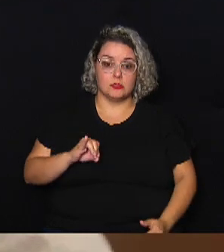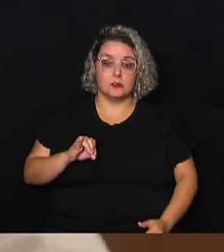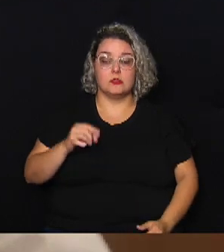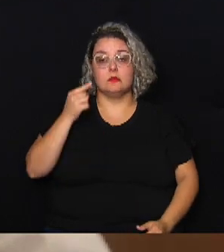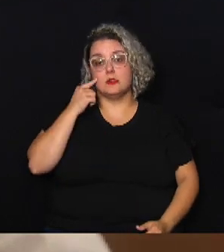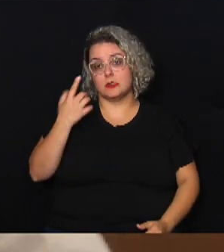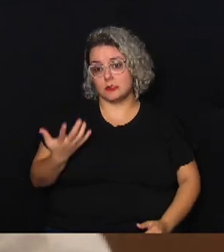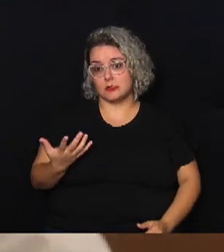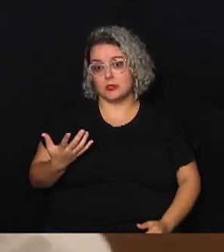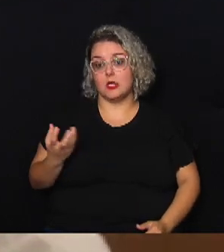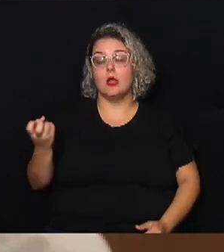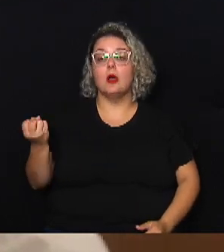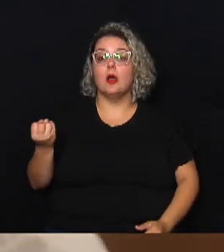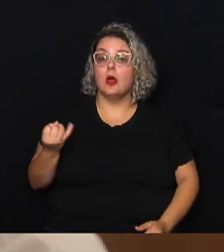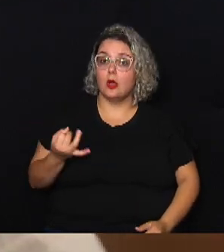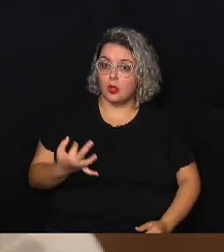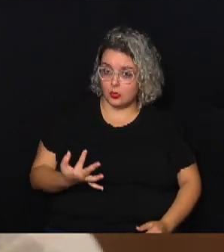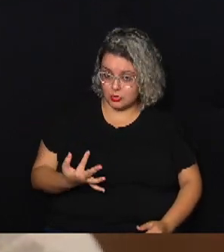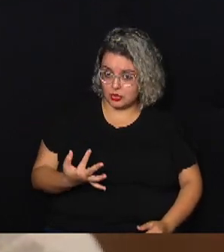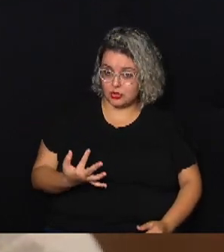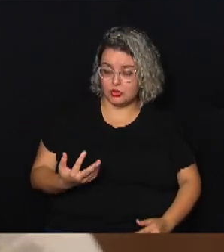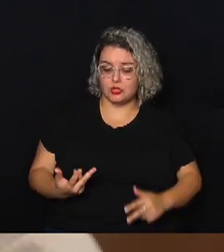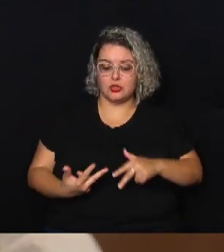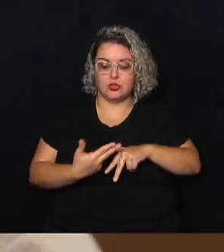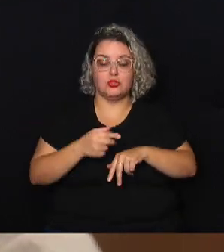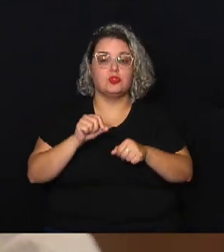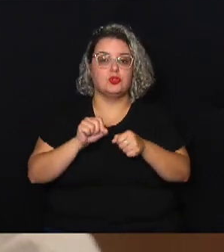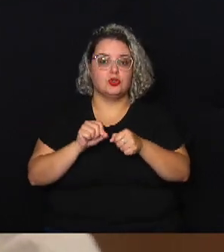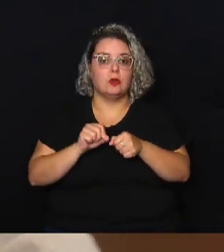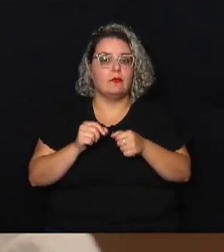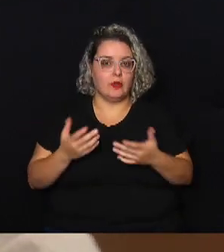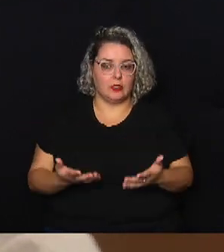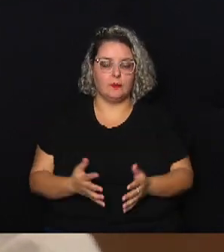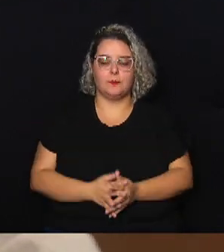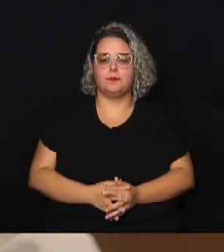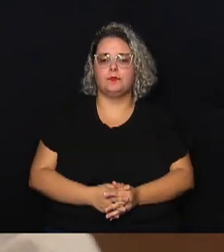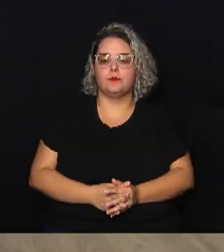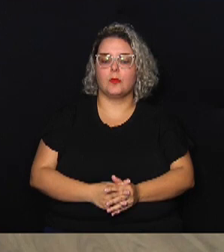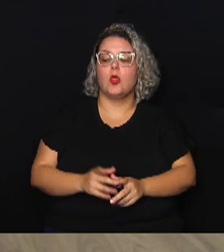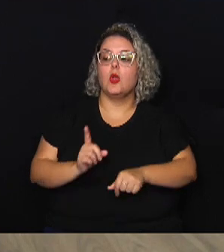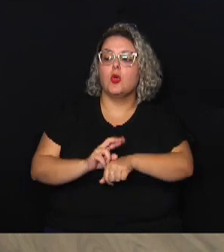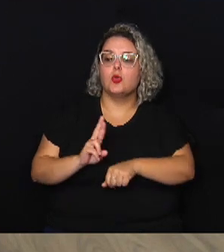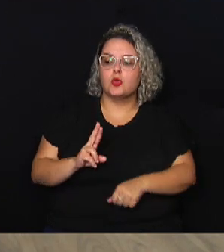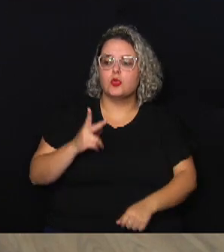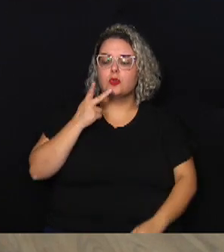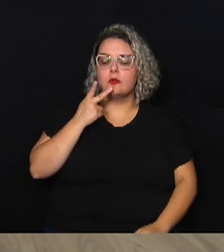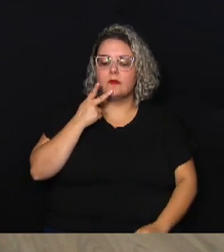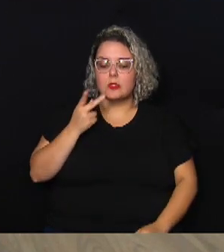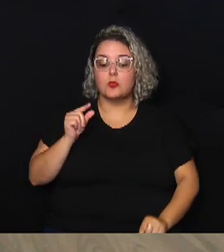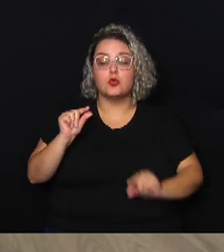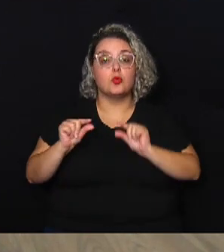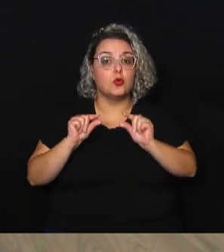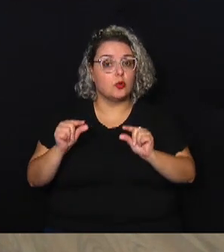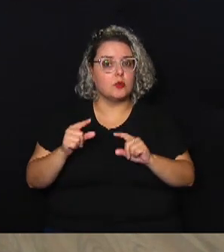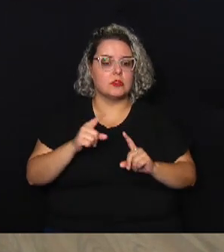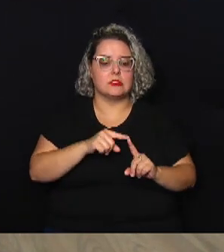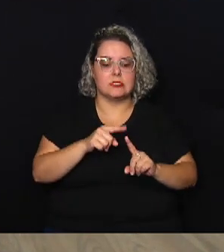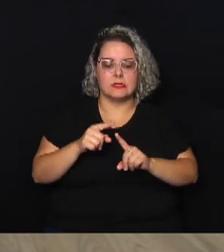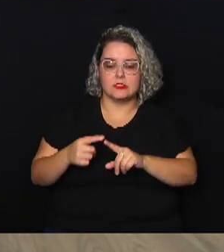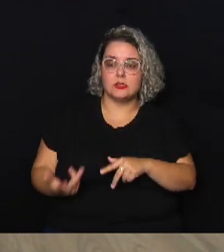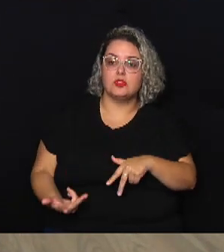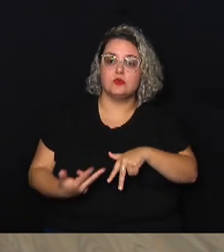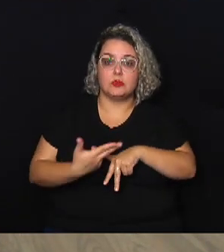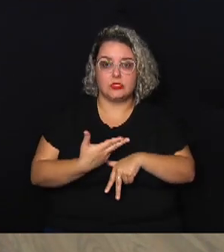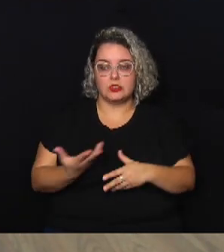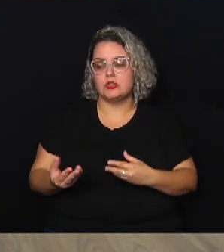consideração a quantidade de cirurgia realizada. Doutora, a gente falou aí um pouquinho aí desse tipo de cirurgia, né, que